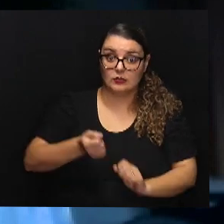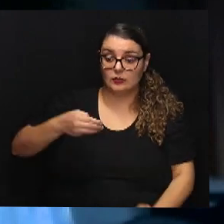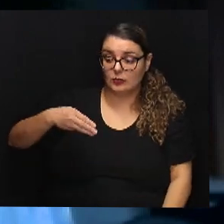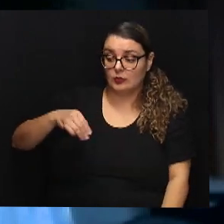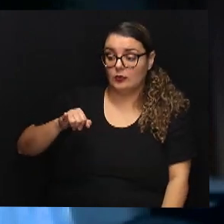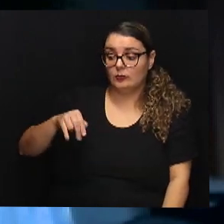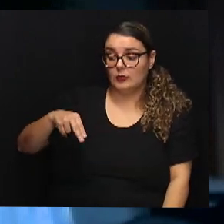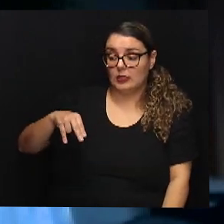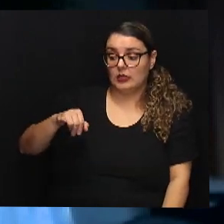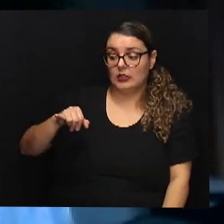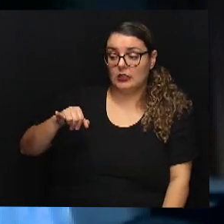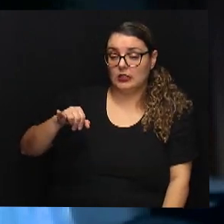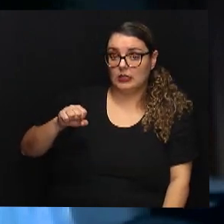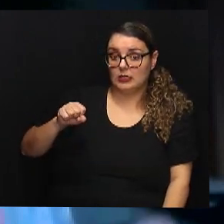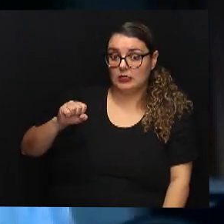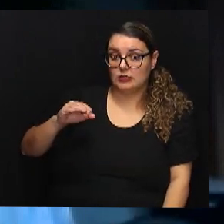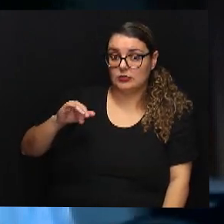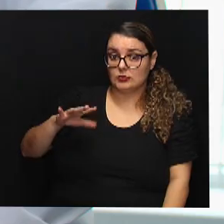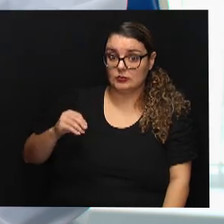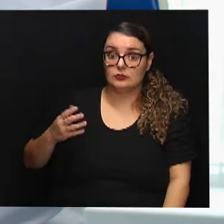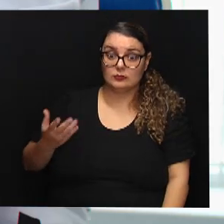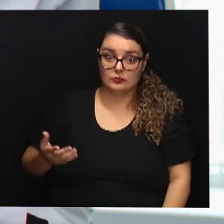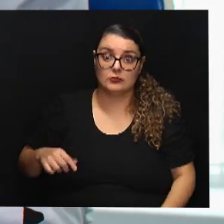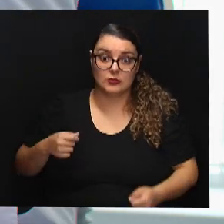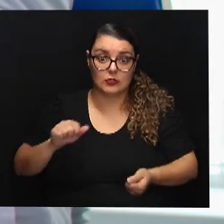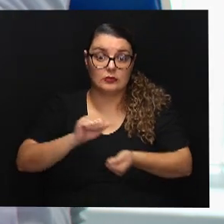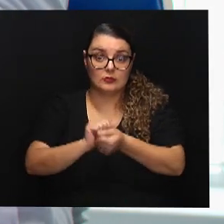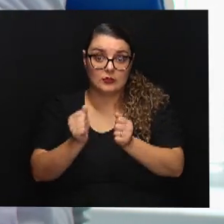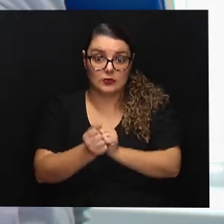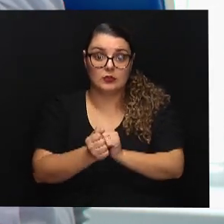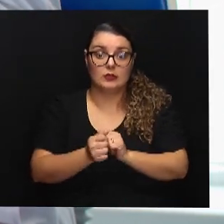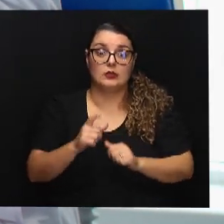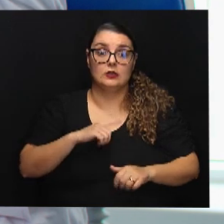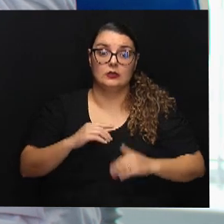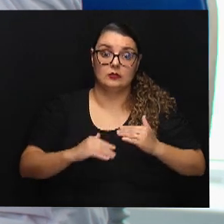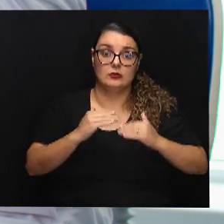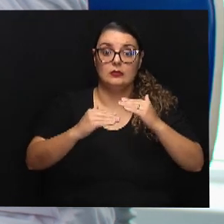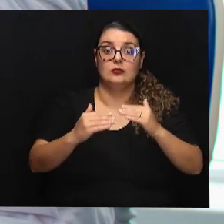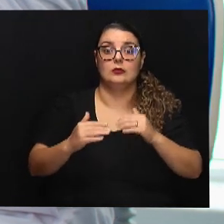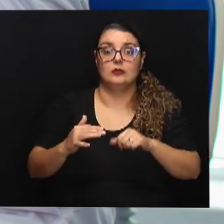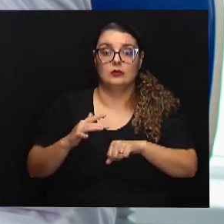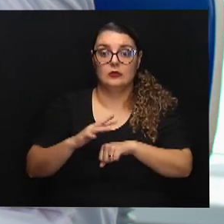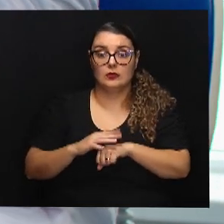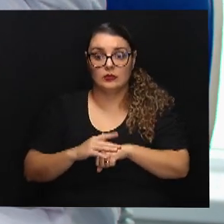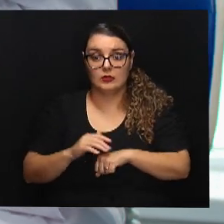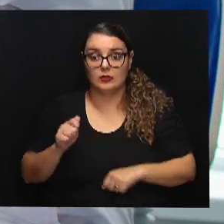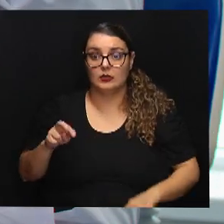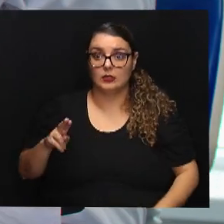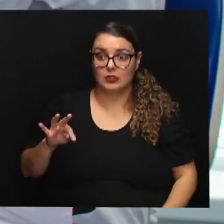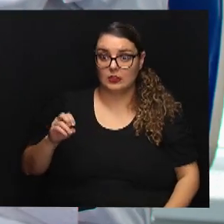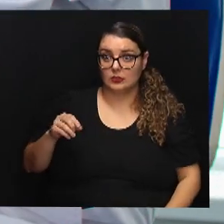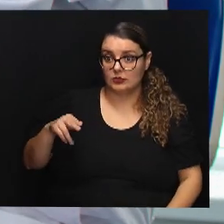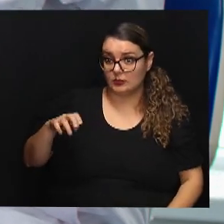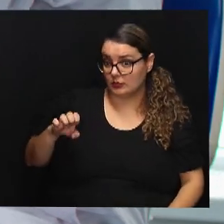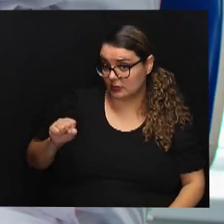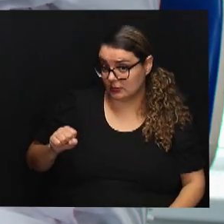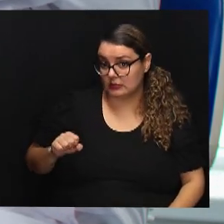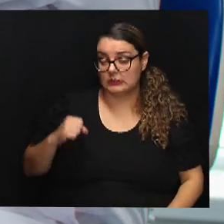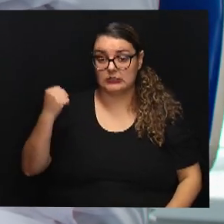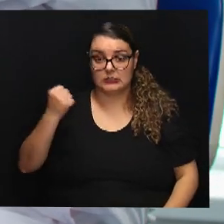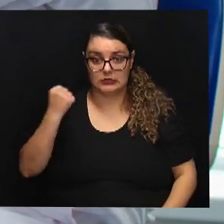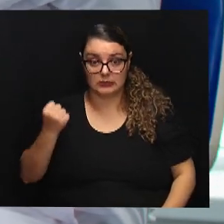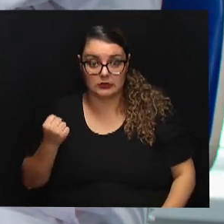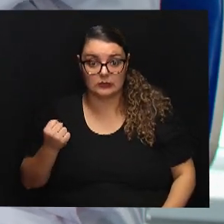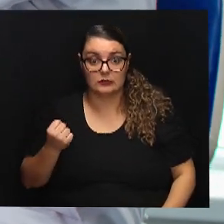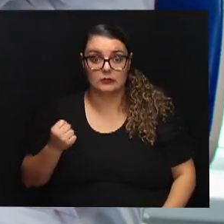precisar, né, reposicionar esse menisco, né, que é o disco articular. Tem pacientes que evoluem com doenças assim